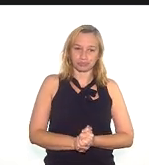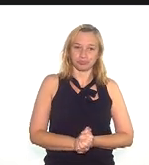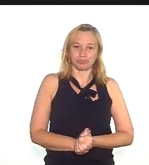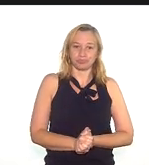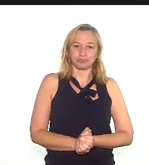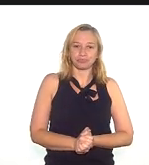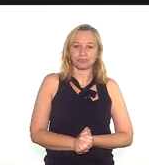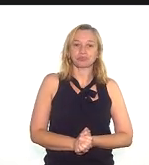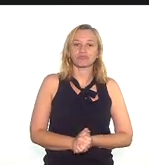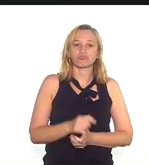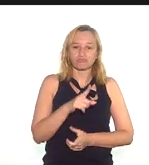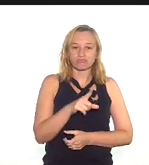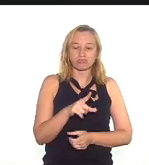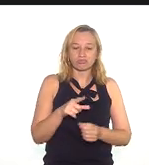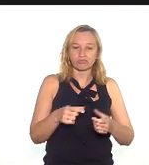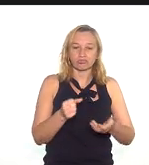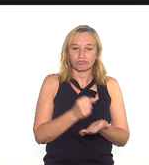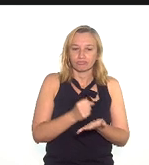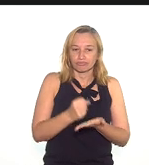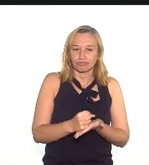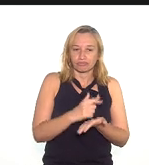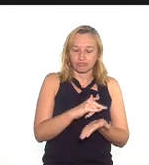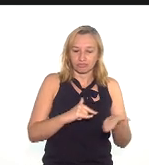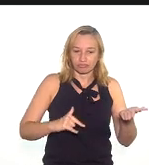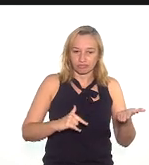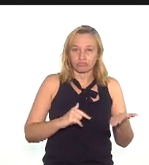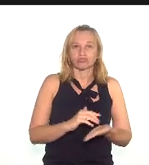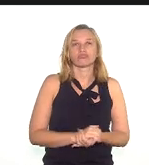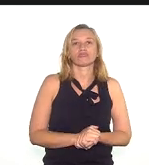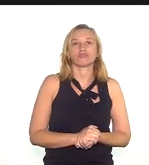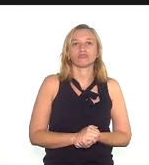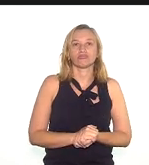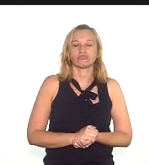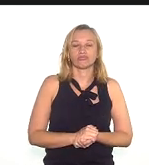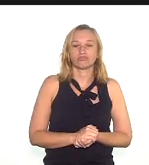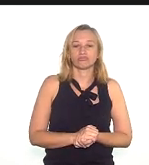Essa cláusula contratual, ela,